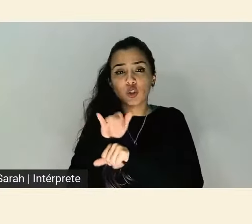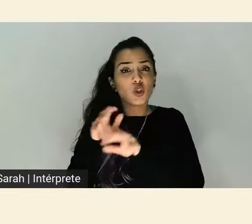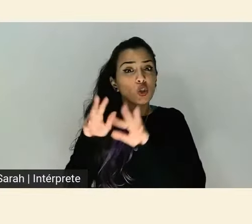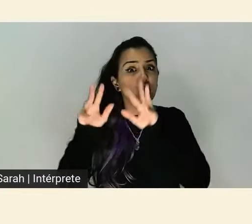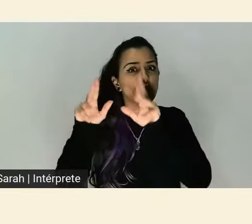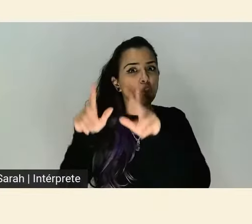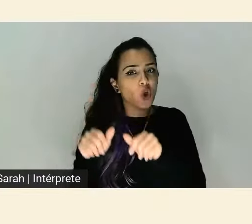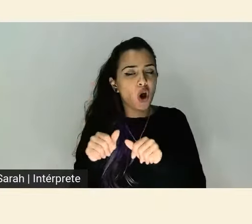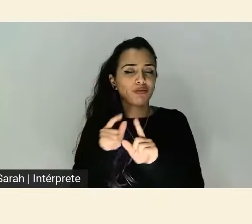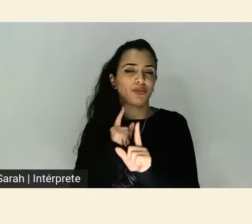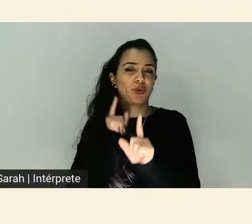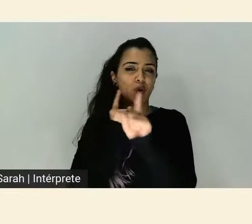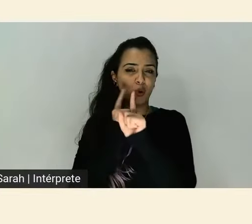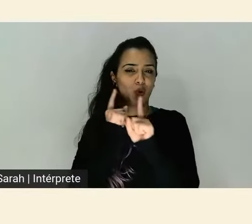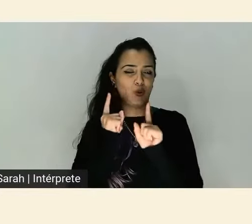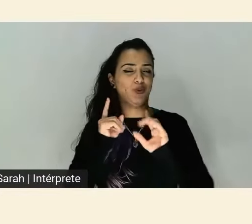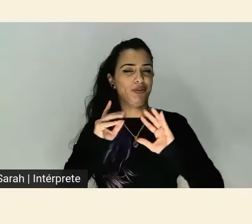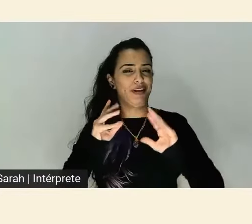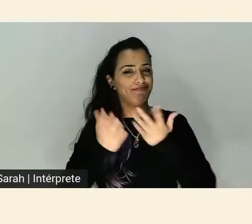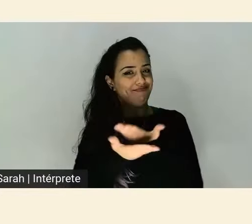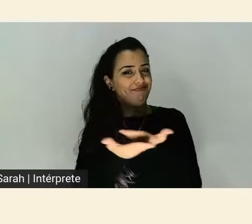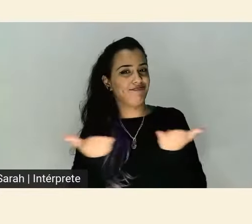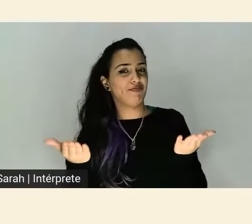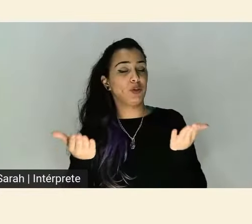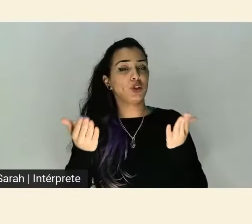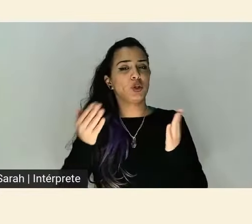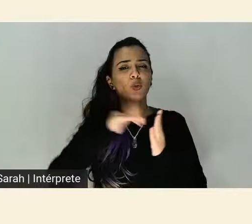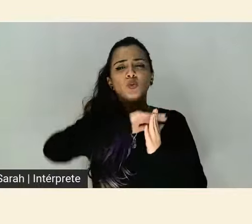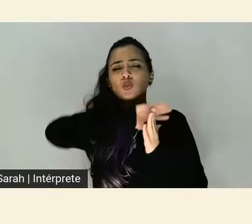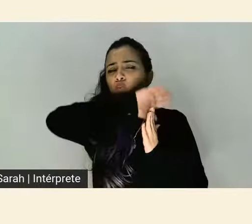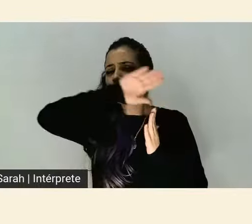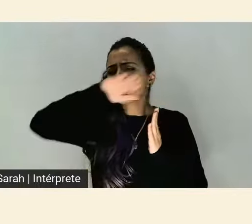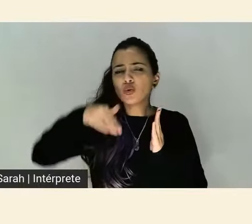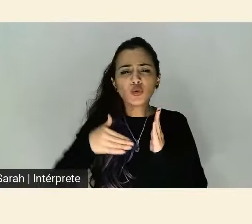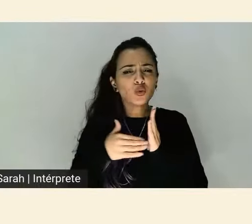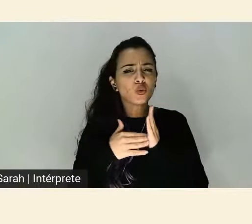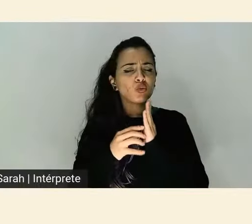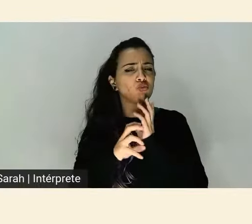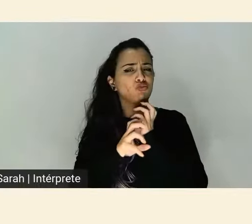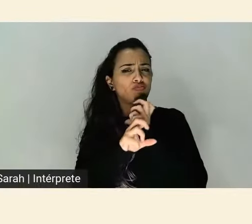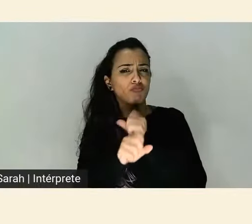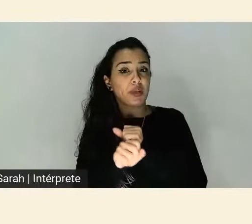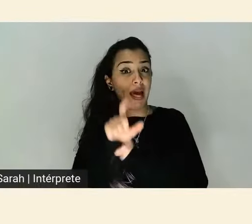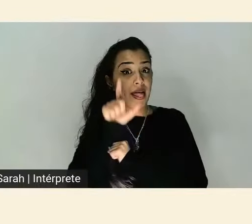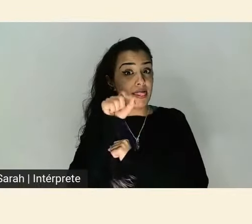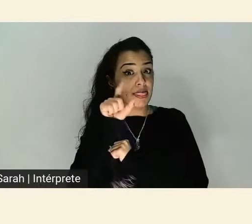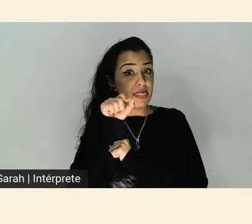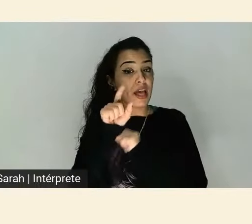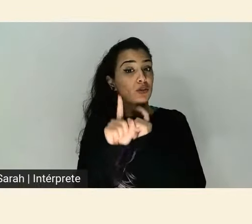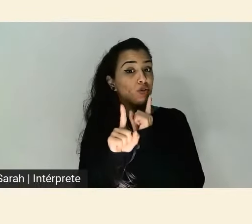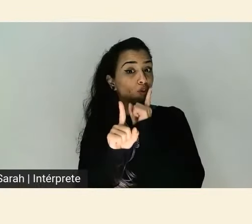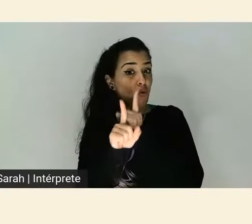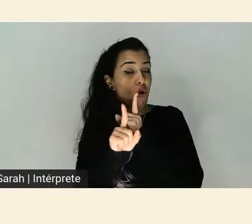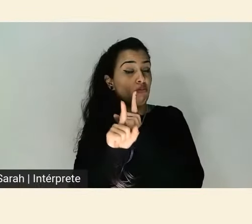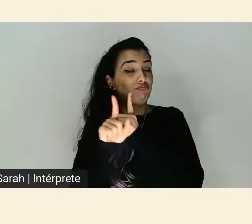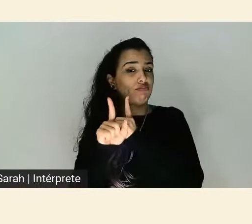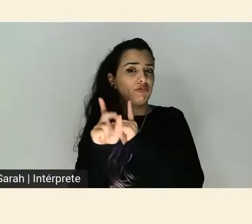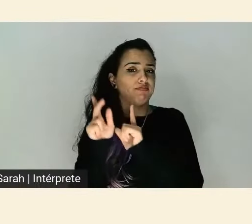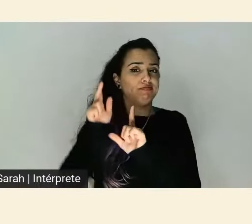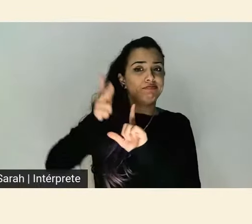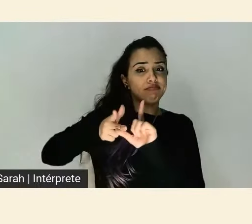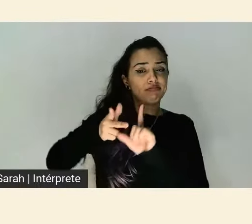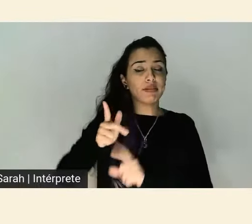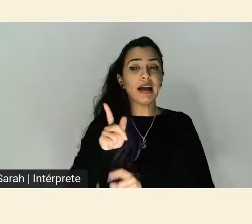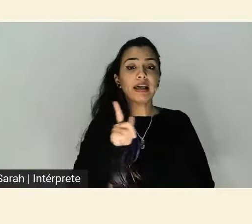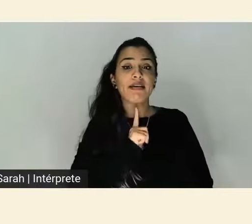ciclo. O ciclo completo é composto, então, de 10 encontros, que vai reunir,